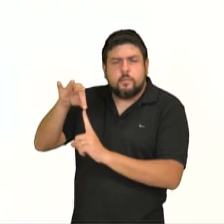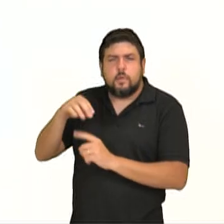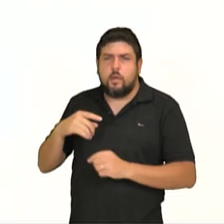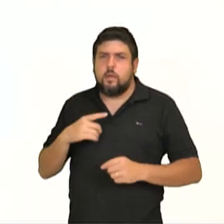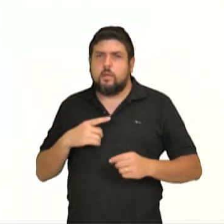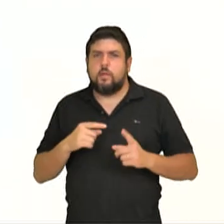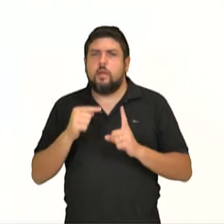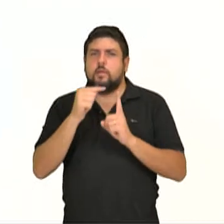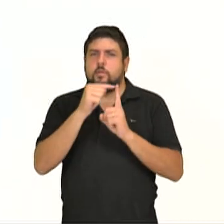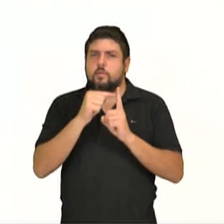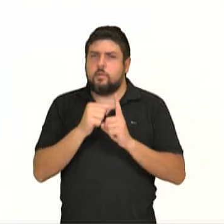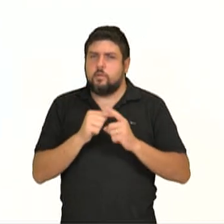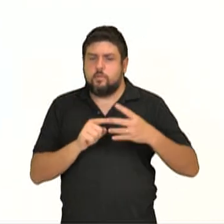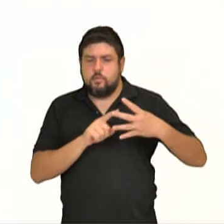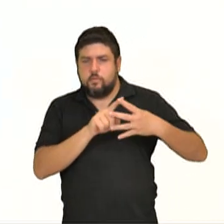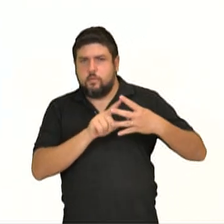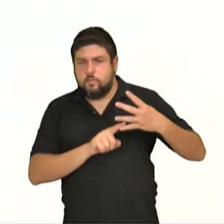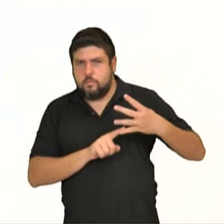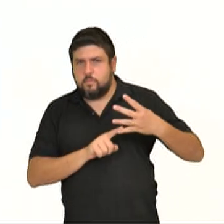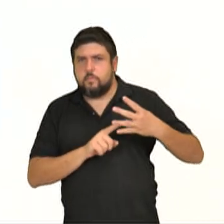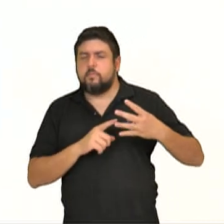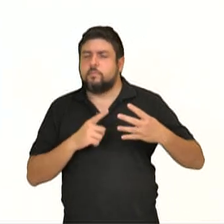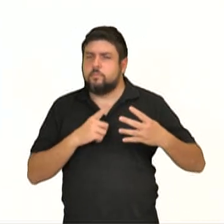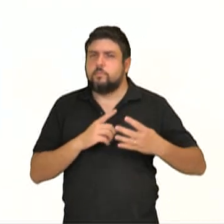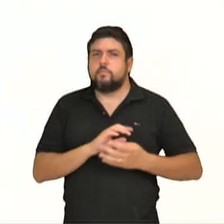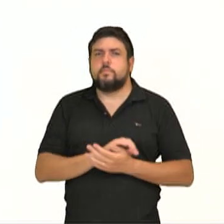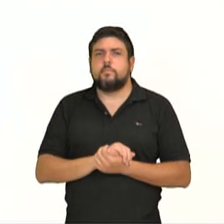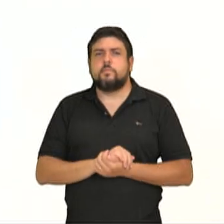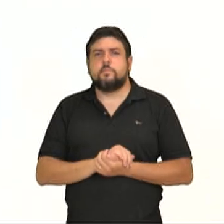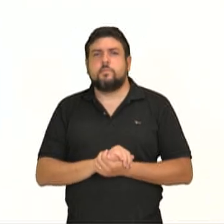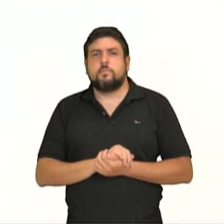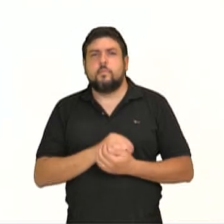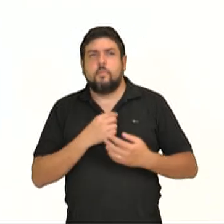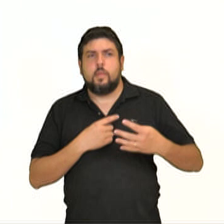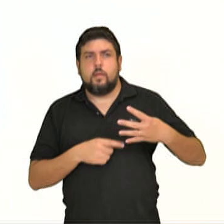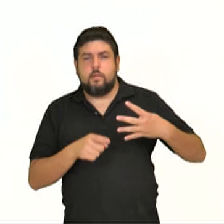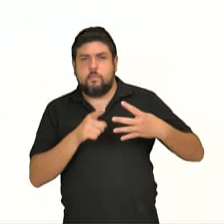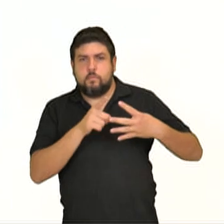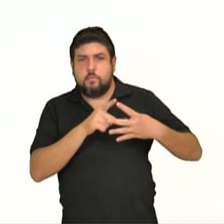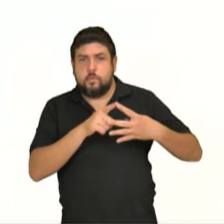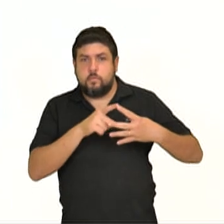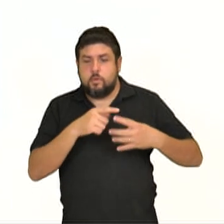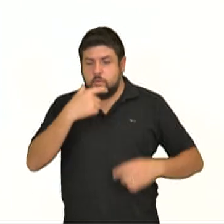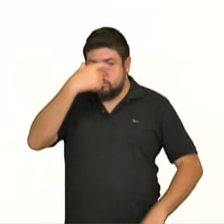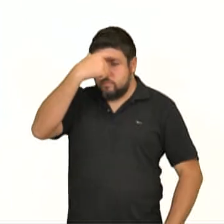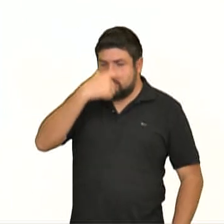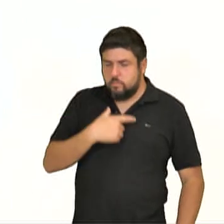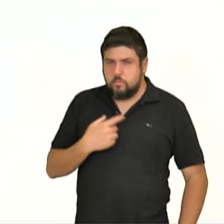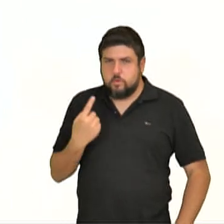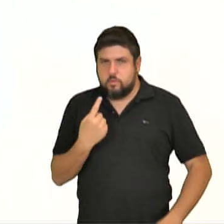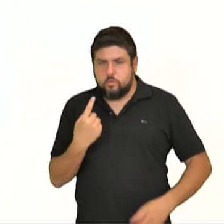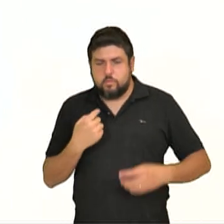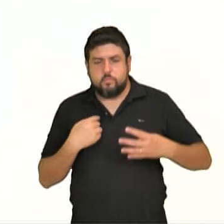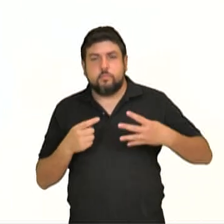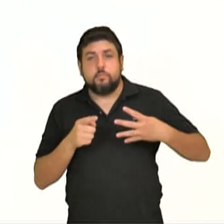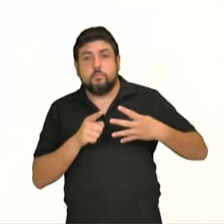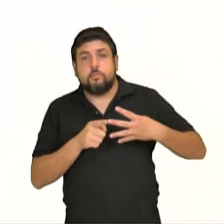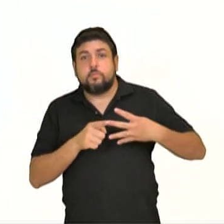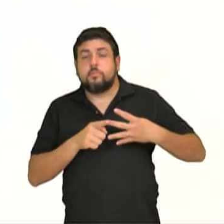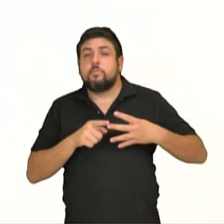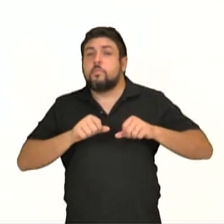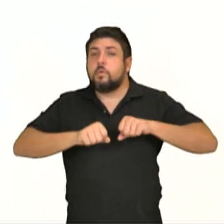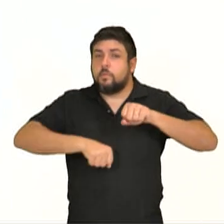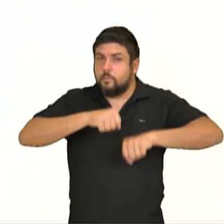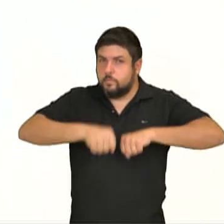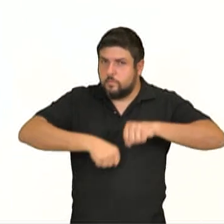vai falar sobre a corrida, só que a gente tem 4 tipos, tá? Então, aqui é a orientação pedestre, aqui é a orientação de bicicleta,